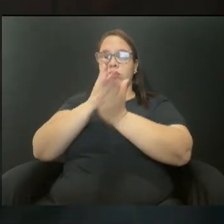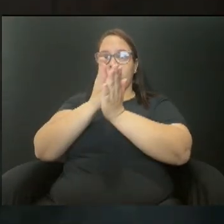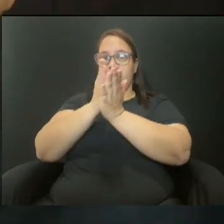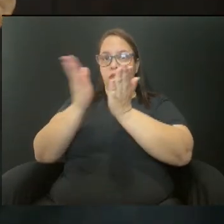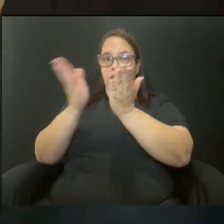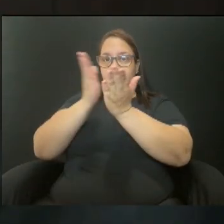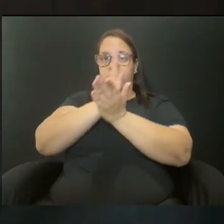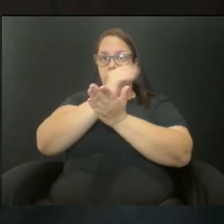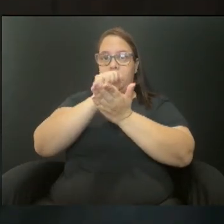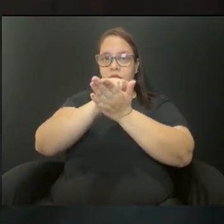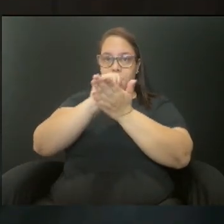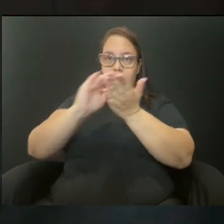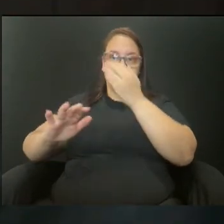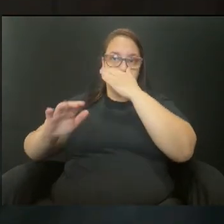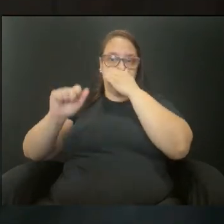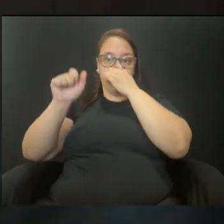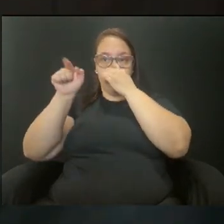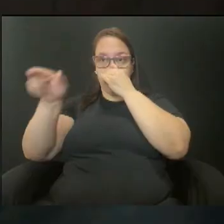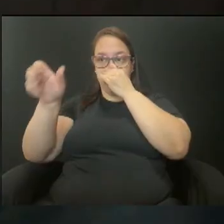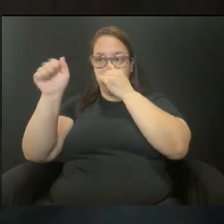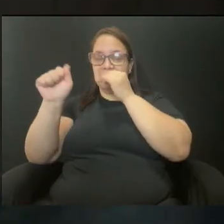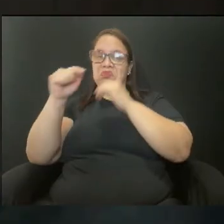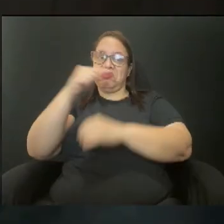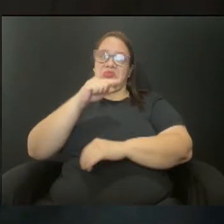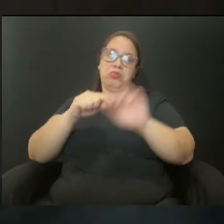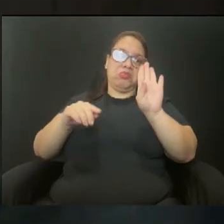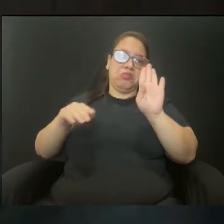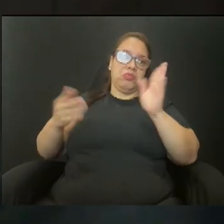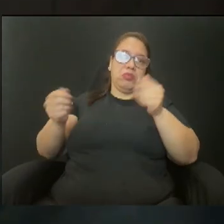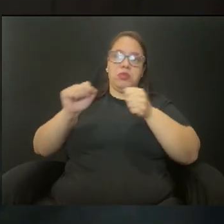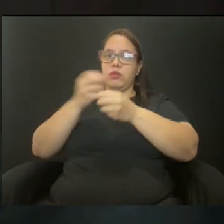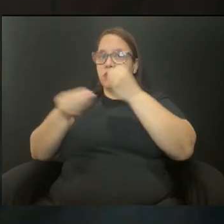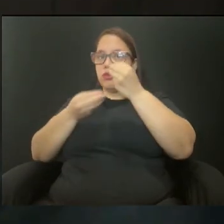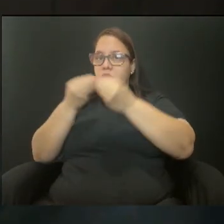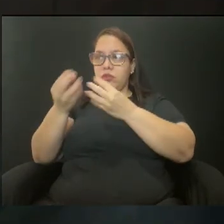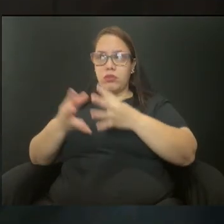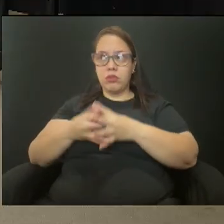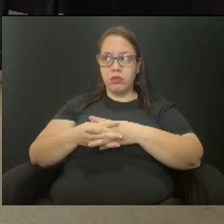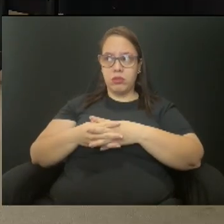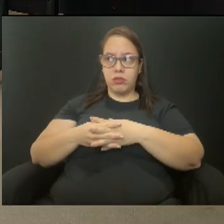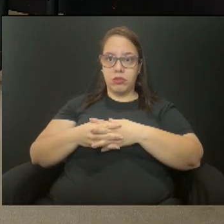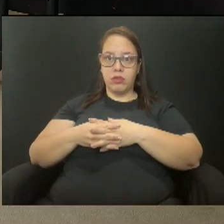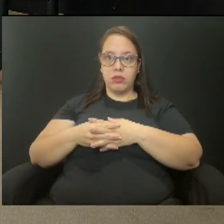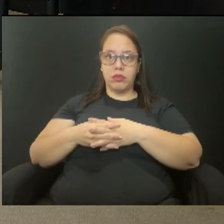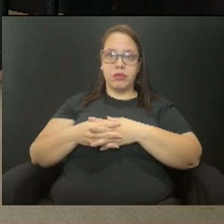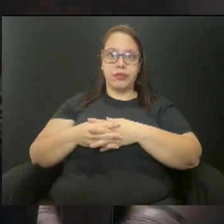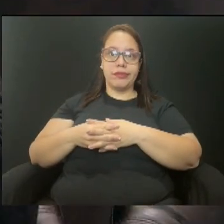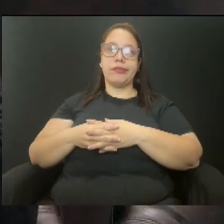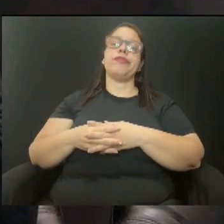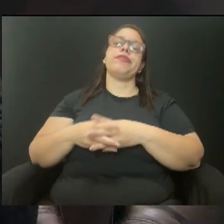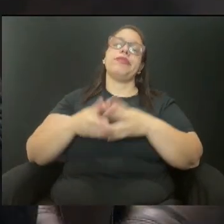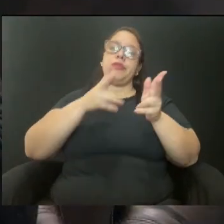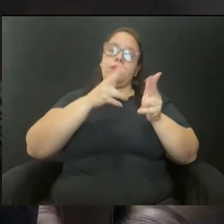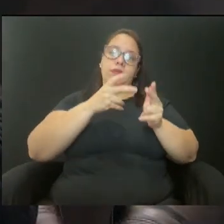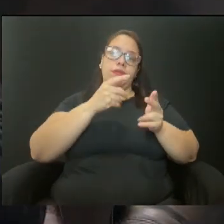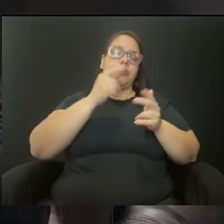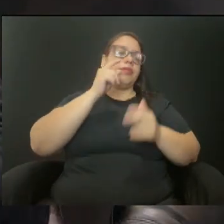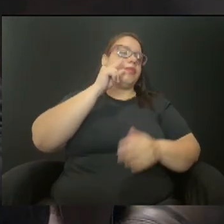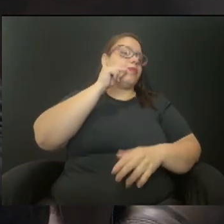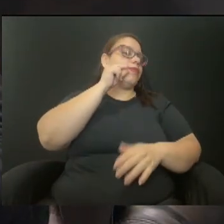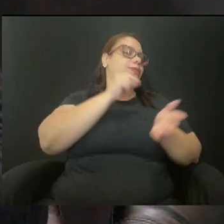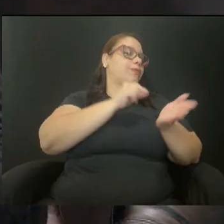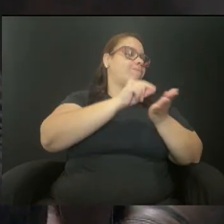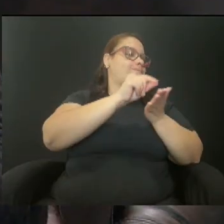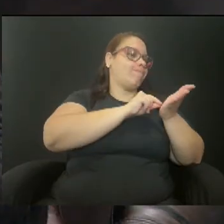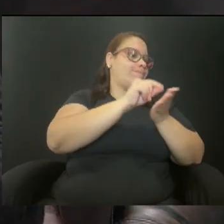A, o outro vai fazer B, como que é isso tudo? Tá, a gente tem que colocar igual na ponta do lápis ali e entender.